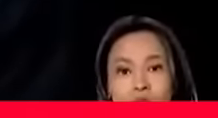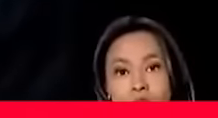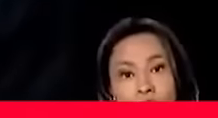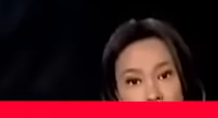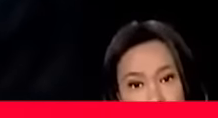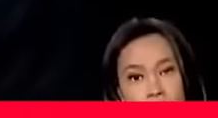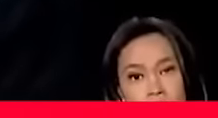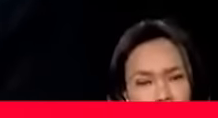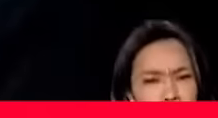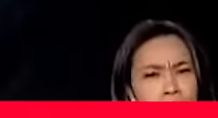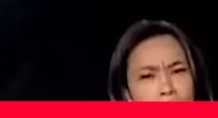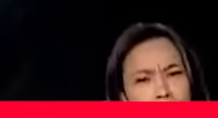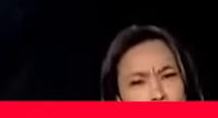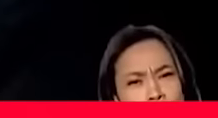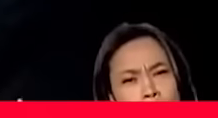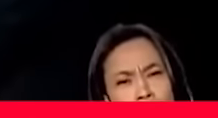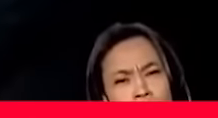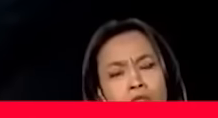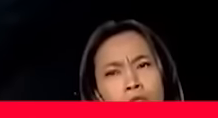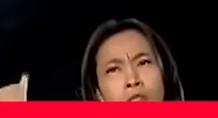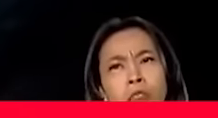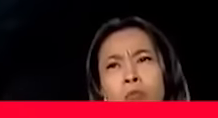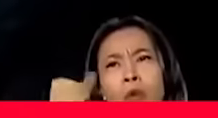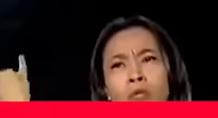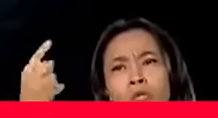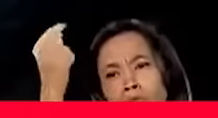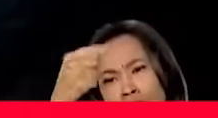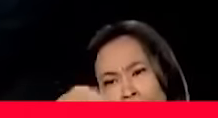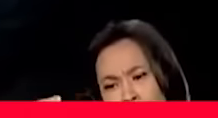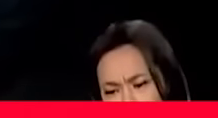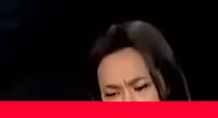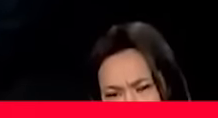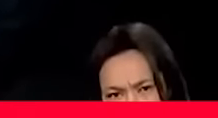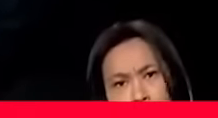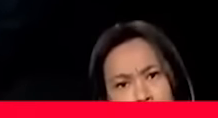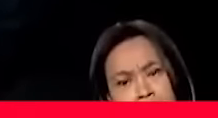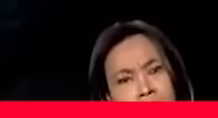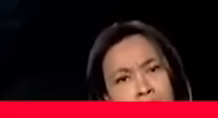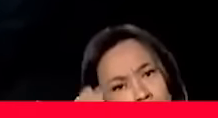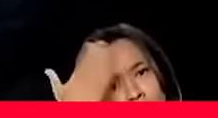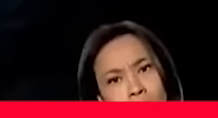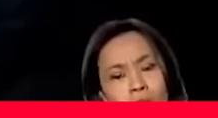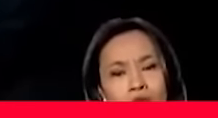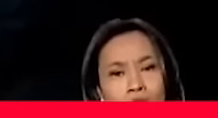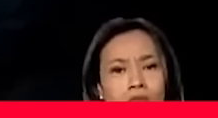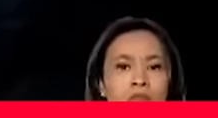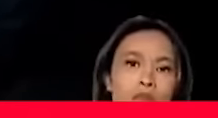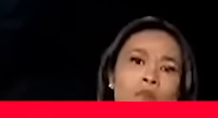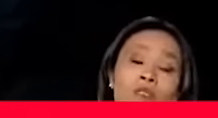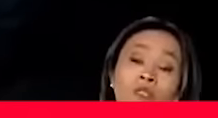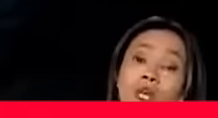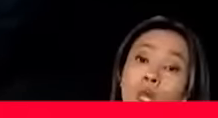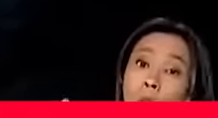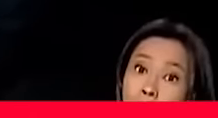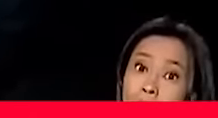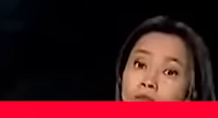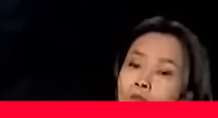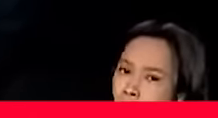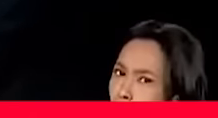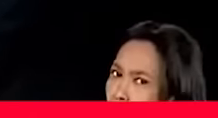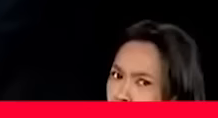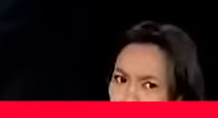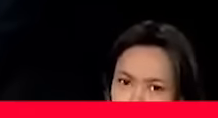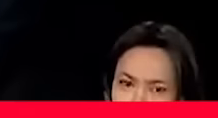complementa com anúncios importantes, como os que foram apresentados aqui, reforça essa posição. Nós temos ainda, presidente, muito a construir em